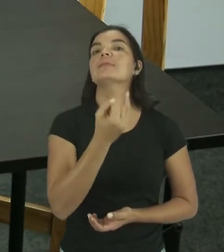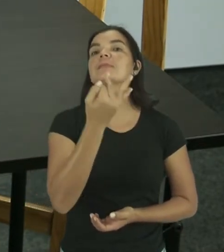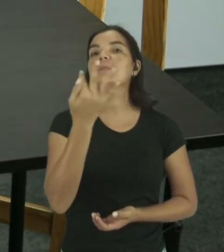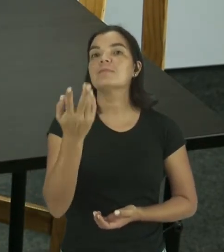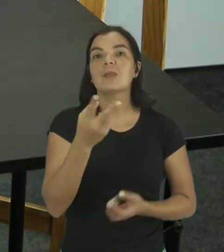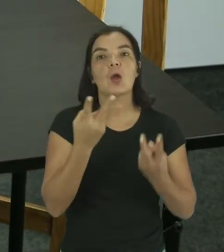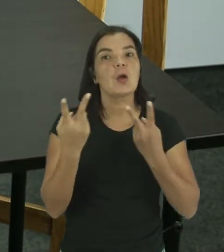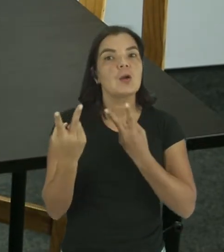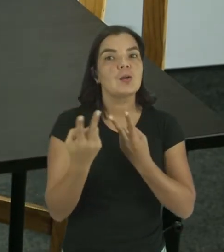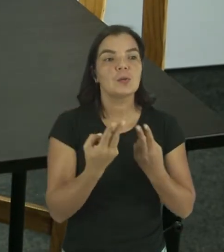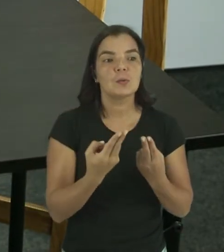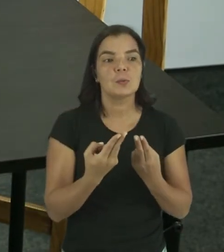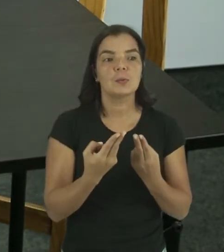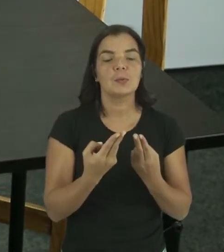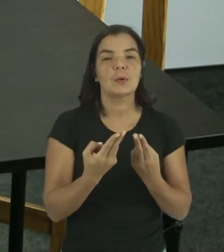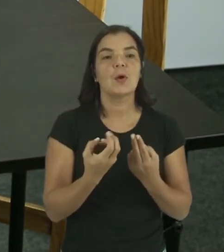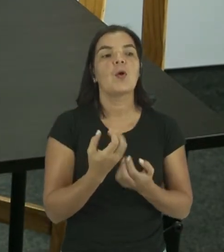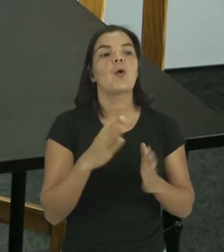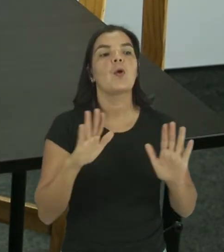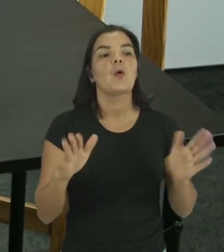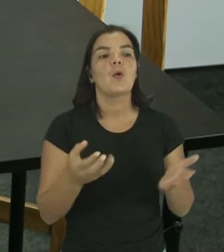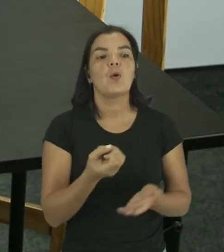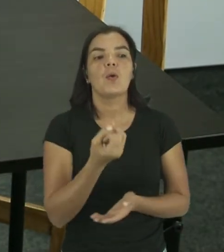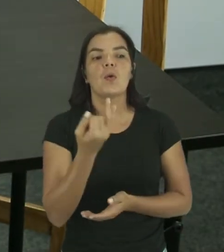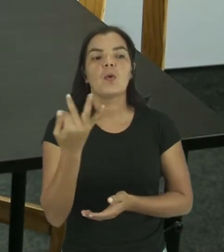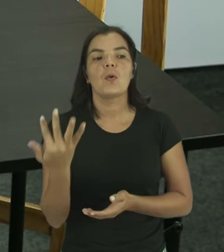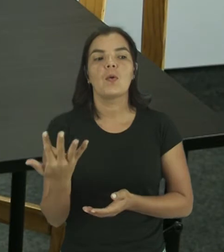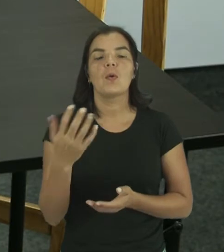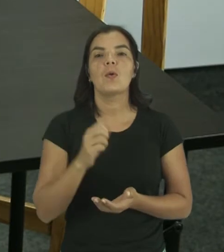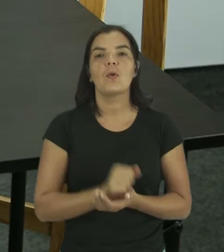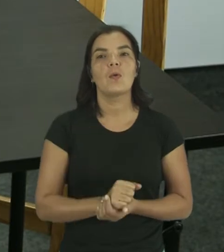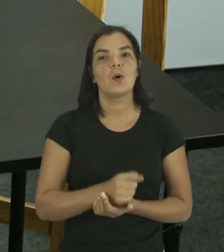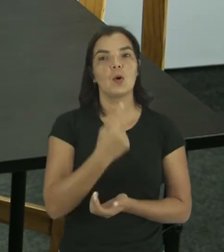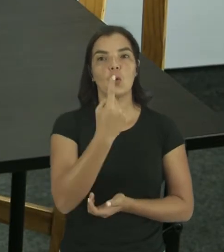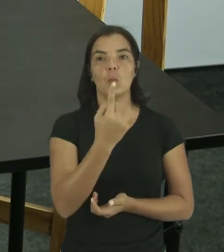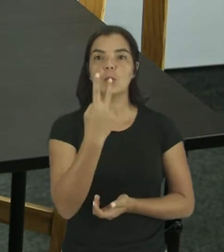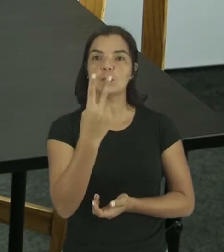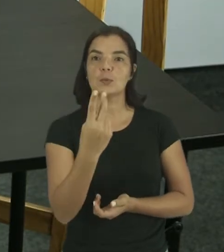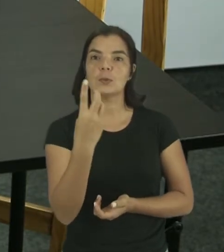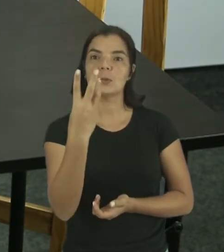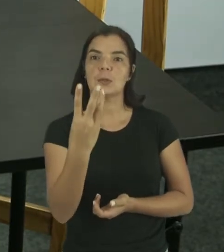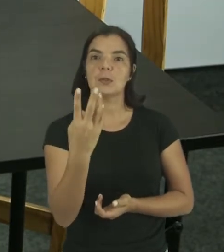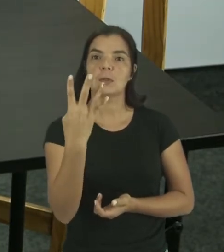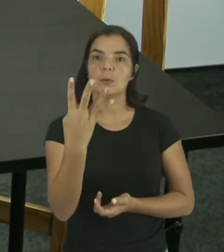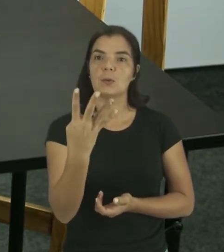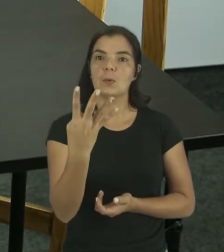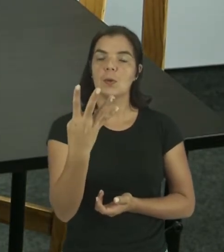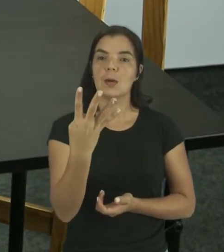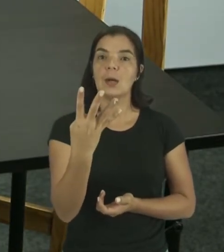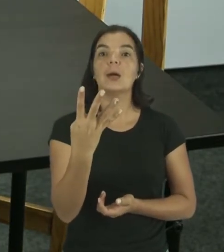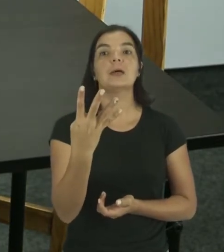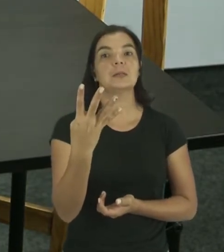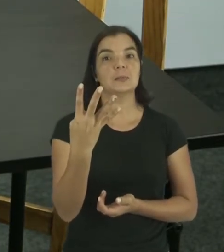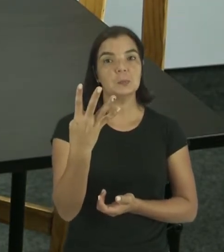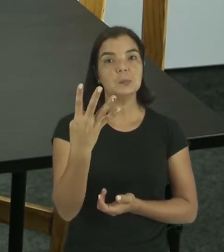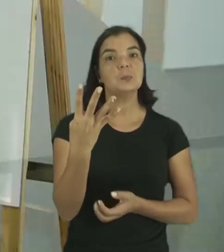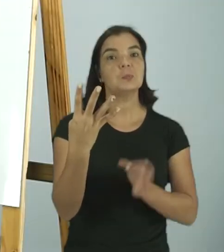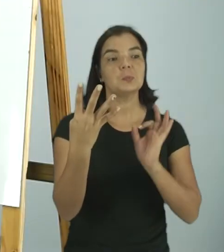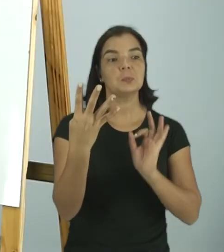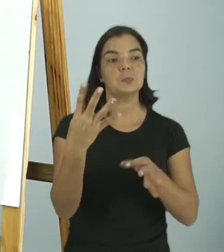a mesma quantidade Qual é a mesma quantidade uma duas três quatro massinha